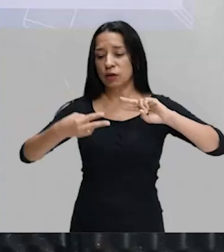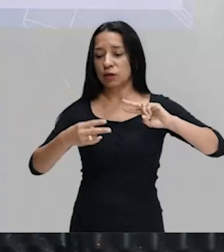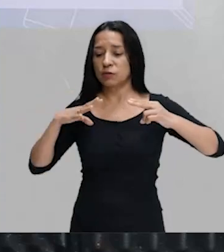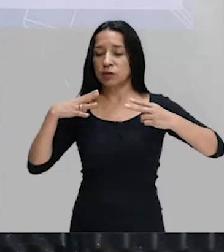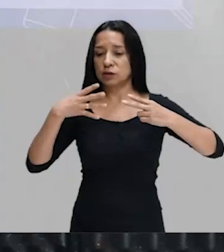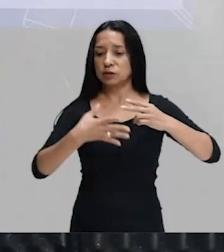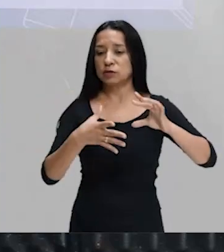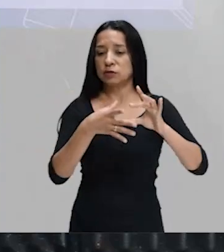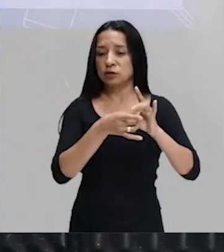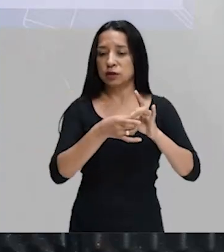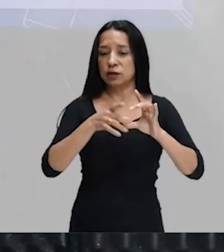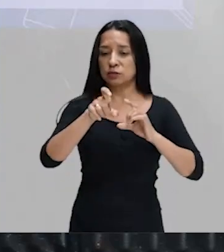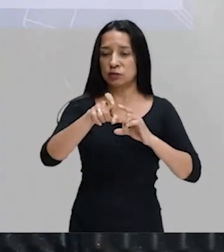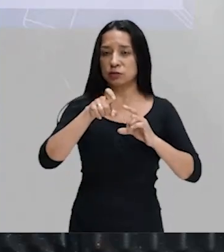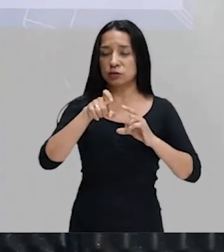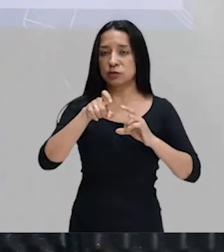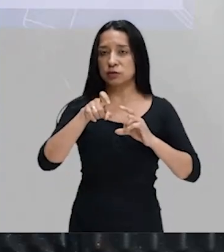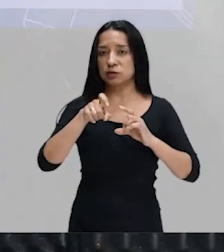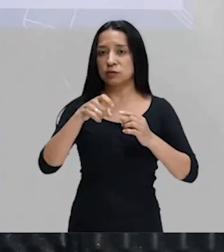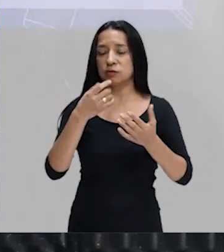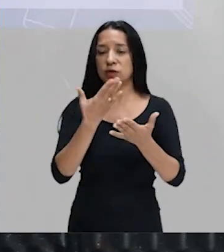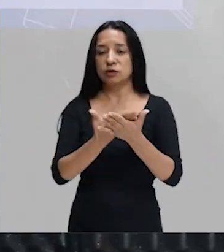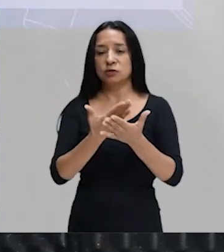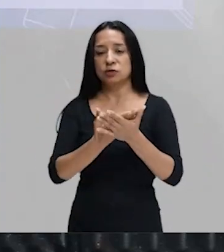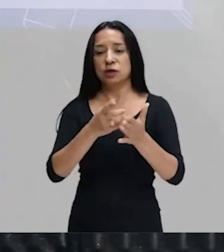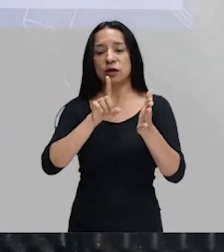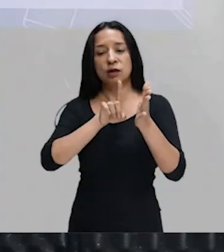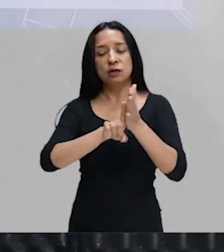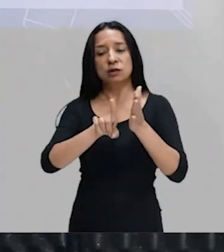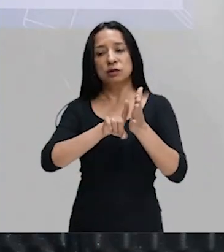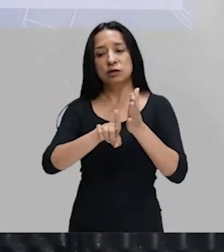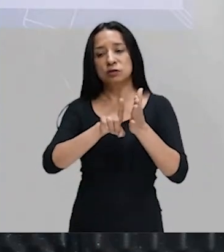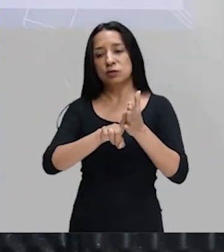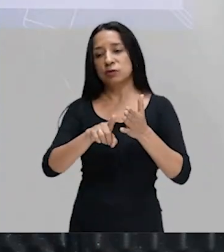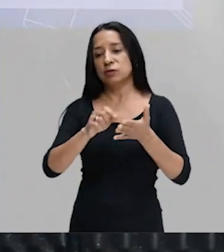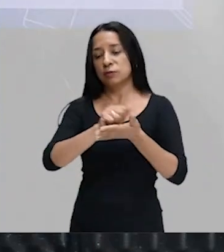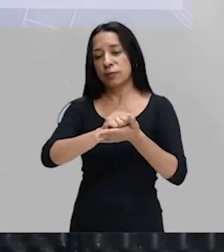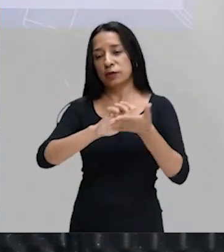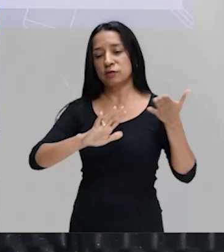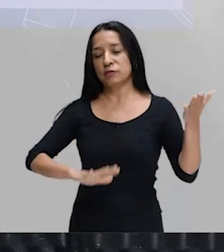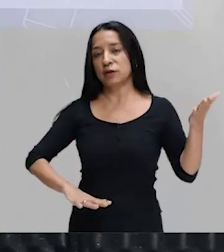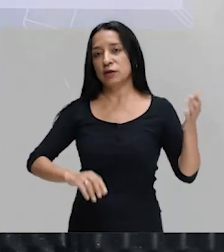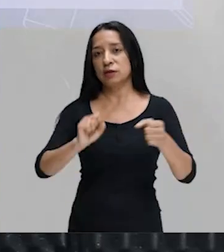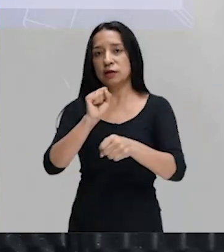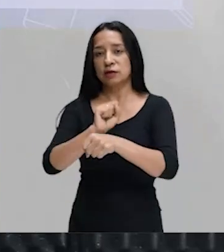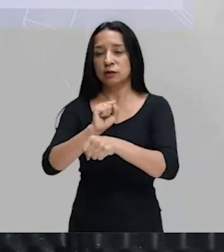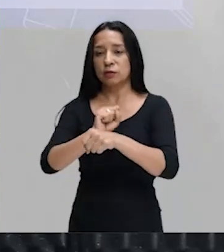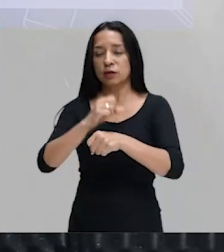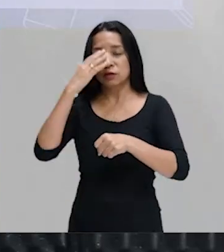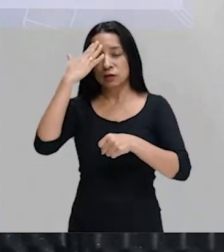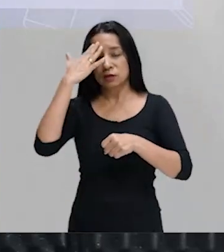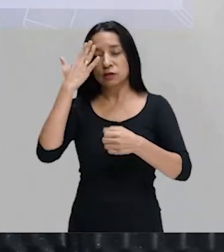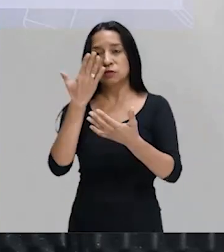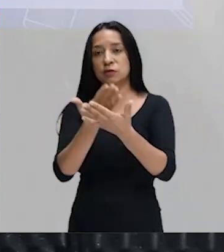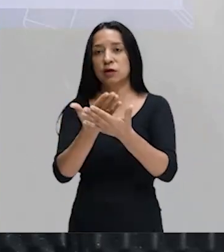ao X, que a gente vai trabalhar em questões, né, através de exercícios. Espero que vocês tenham entendido a aula